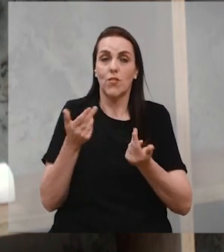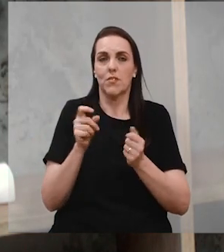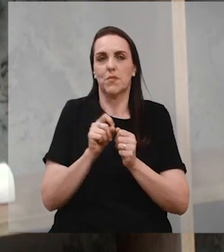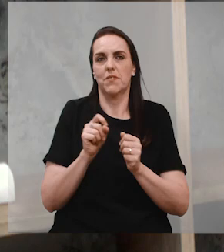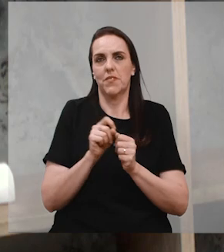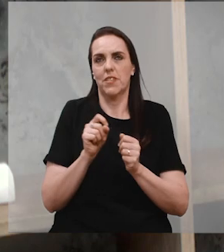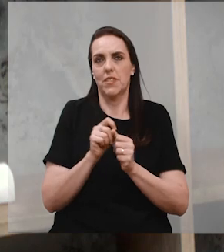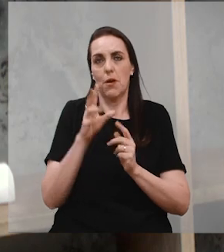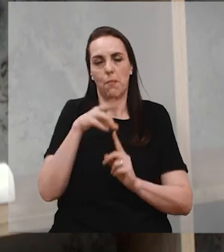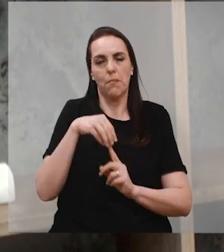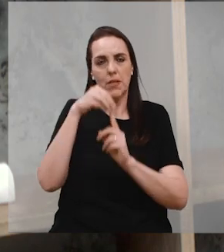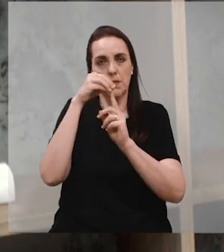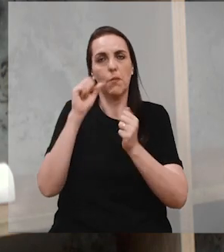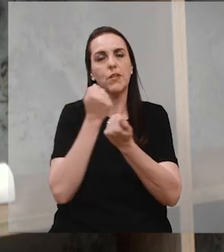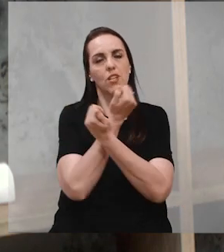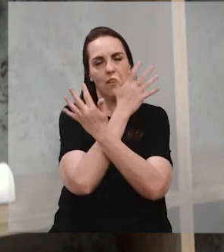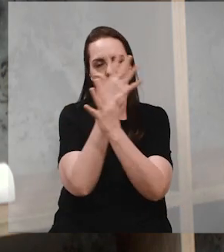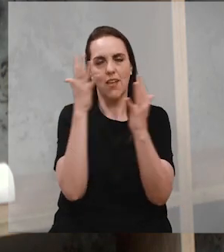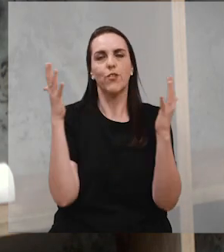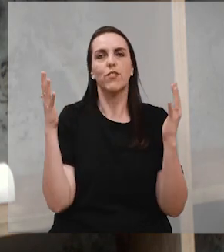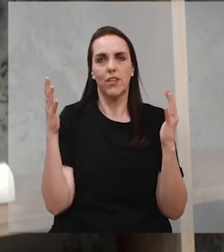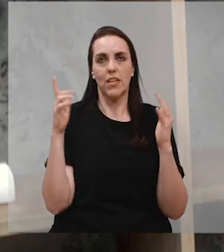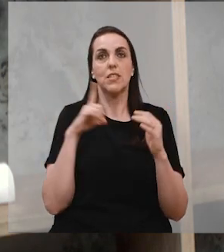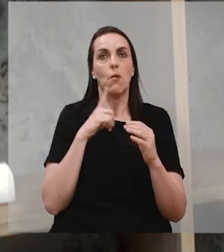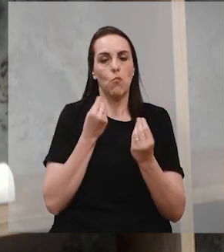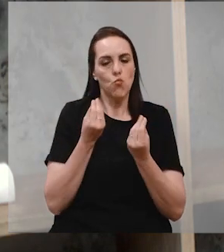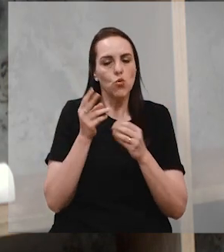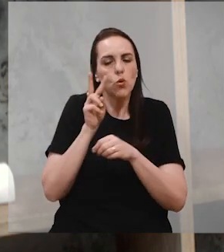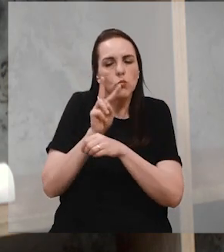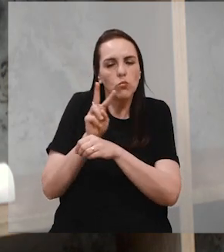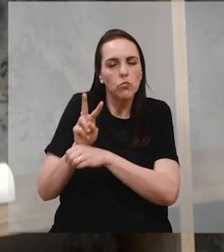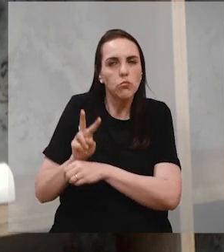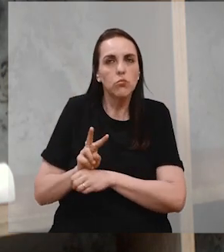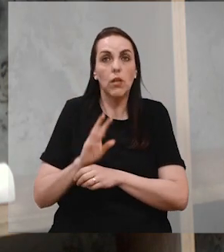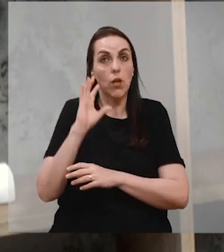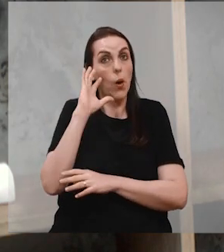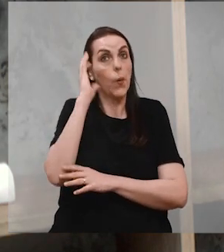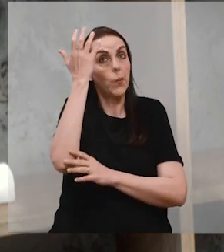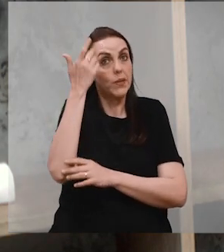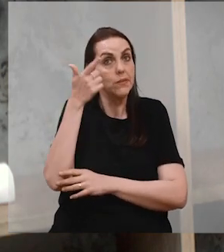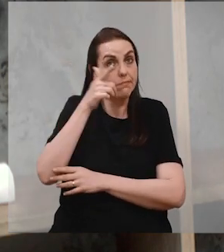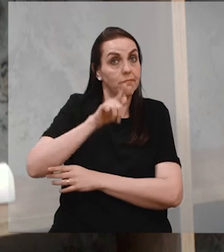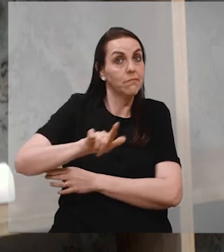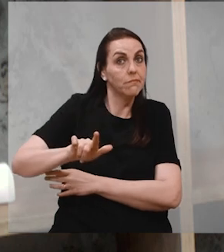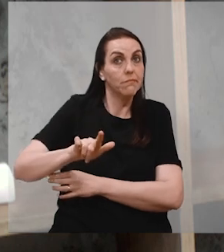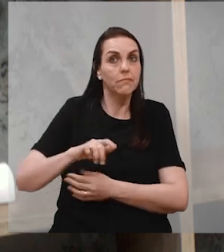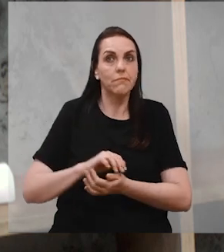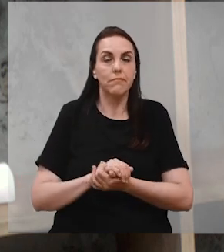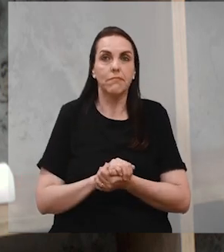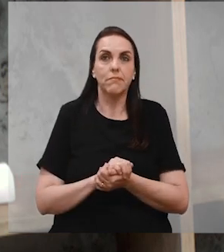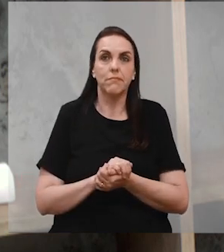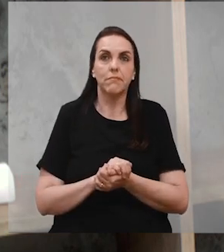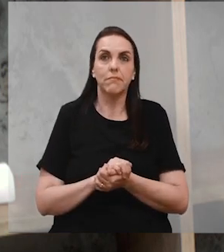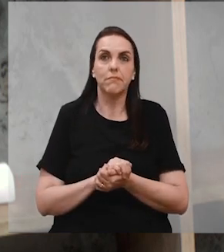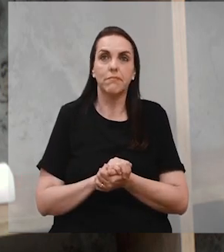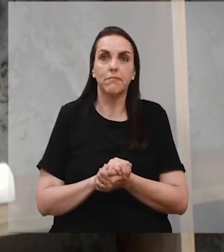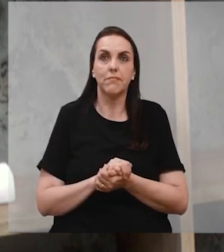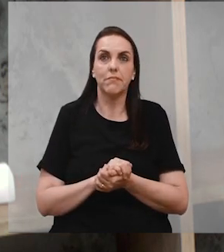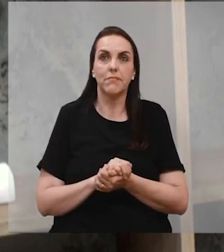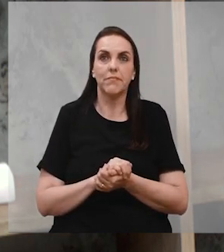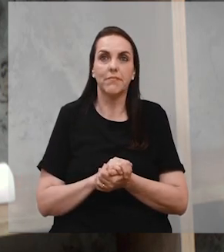e principalmente quando a gente fala de natureza, né? A gente ainda tem muito que cuidar dela para que não aconteça mais esses